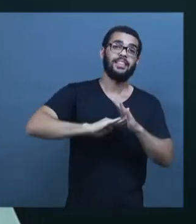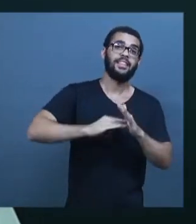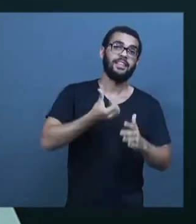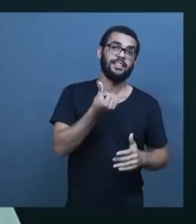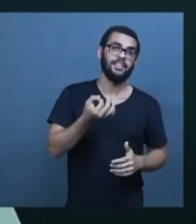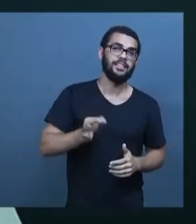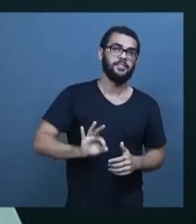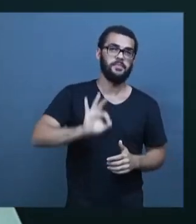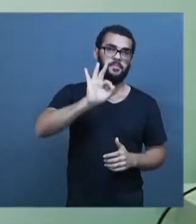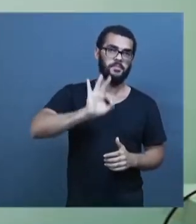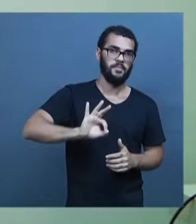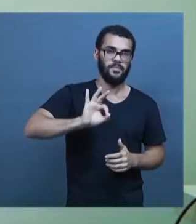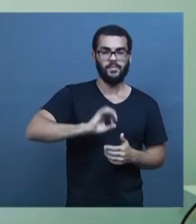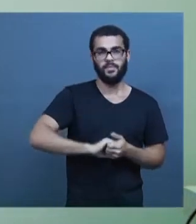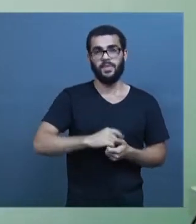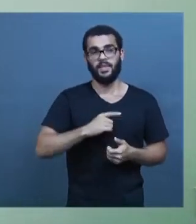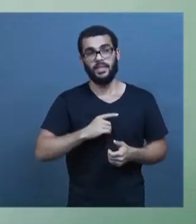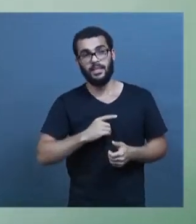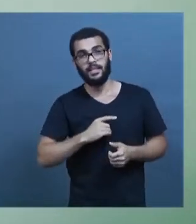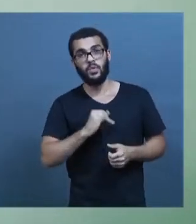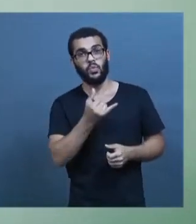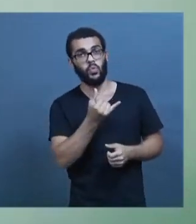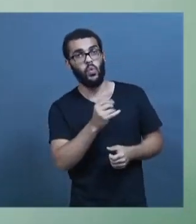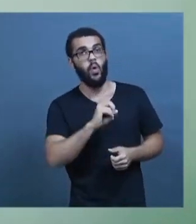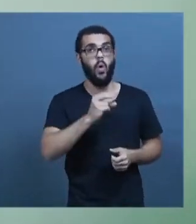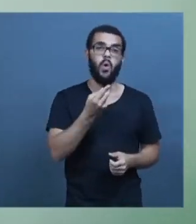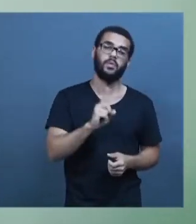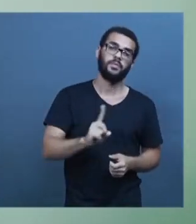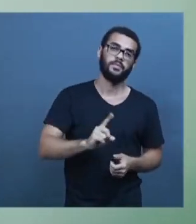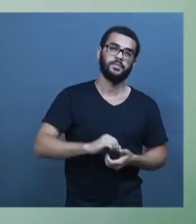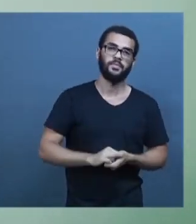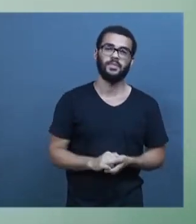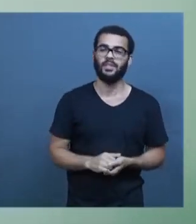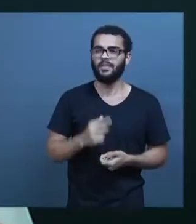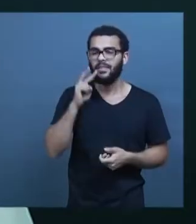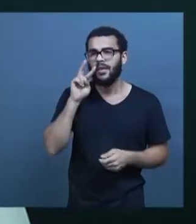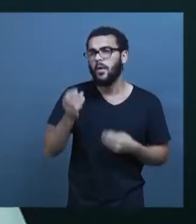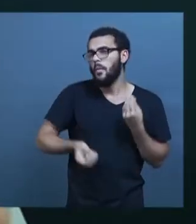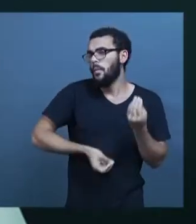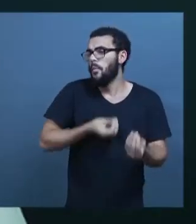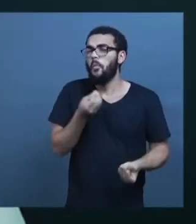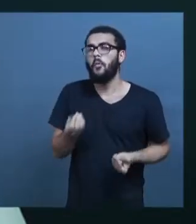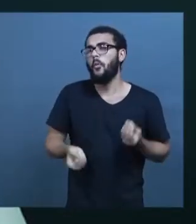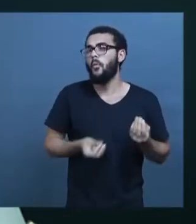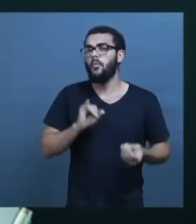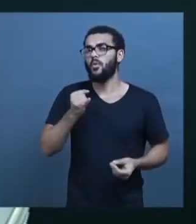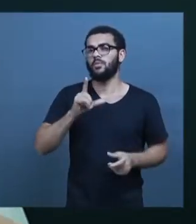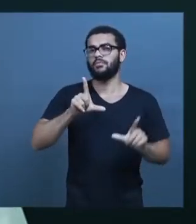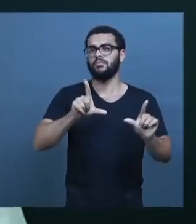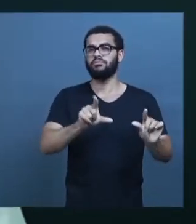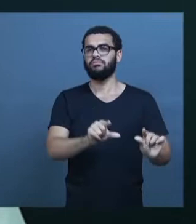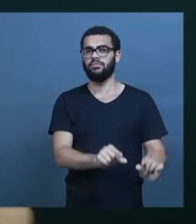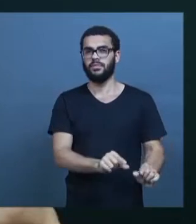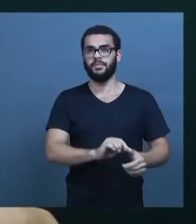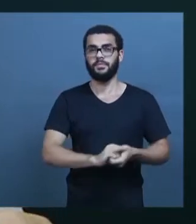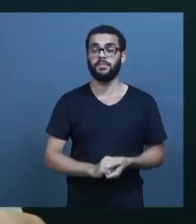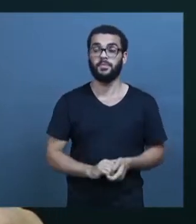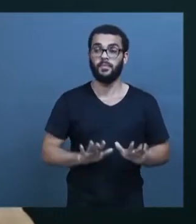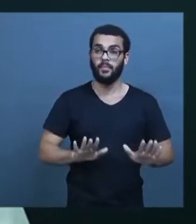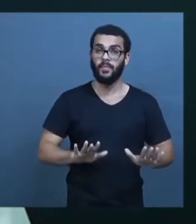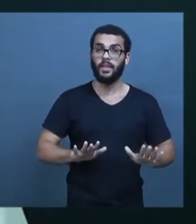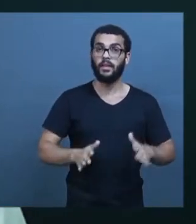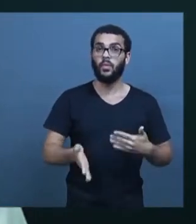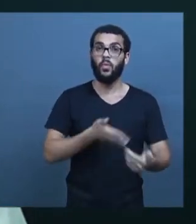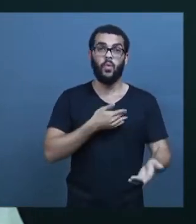carência ou sem carência. Michel ainda dá uma dica de como conseguir juros menores. O mais importante é frisar que, para qualquer